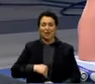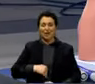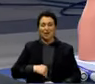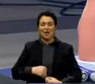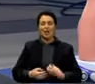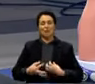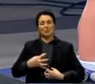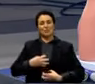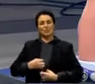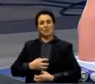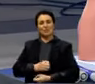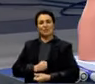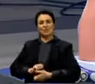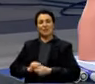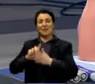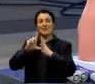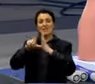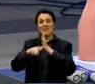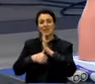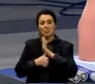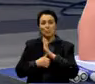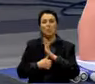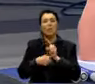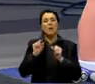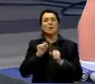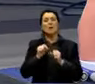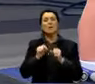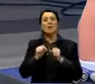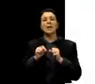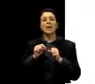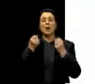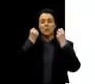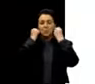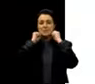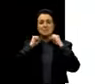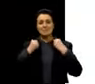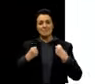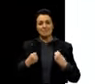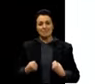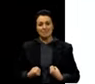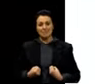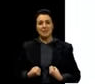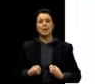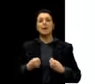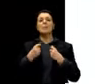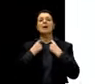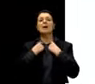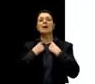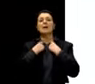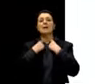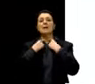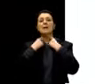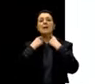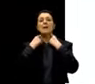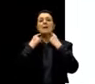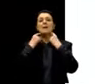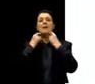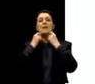o próximo sistema é o sistema endócrino. O sistema endócrino é formado